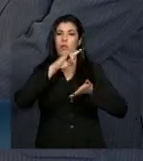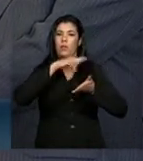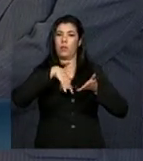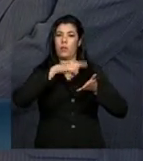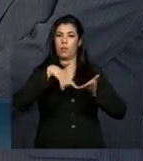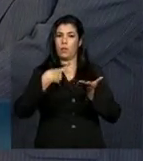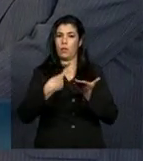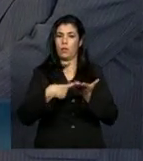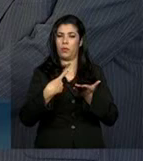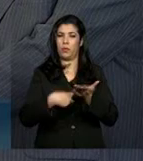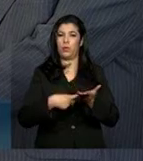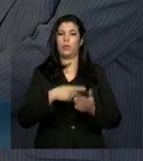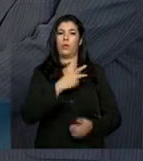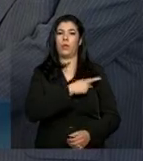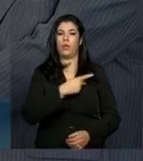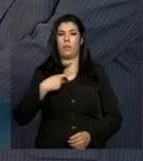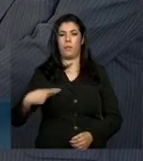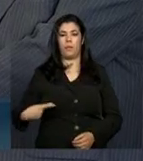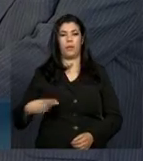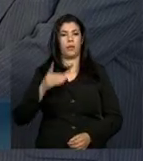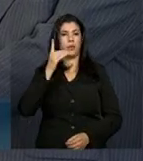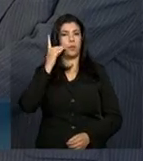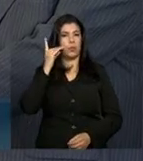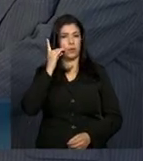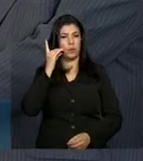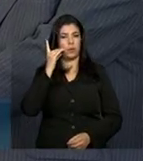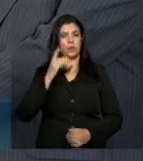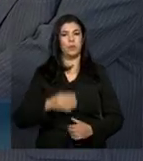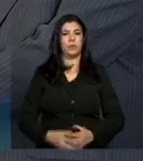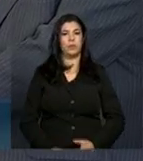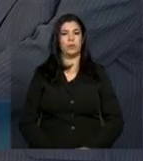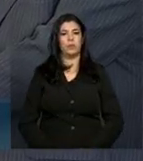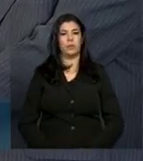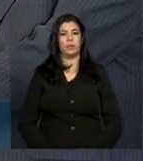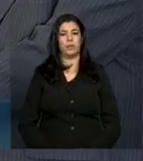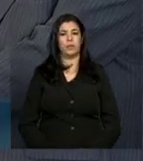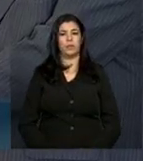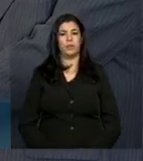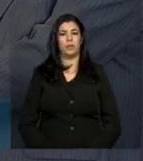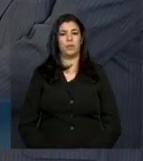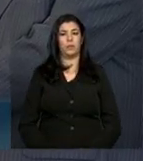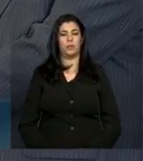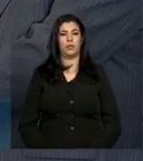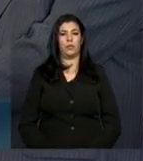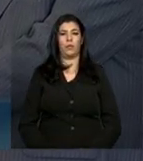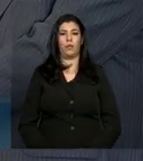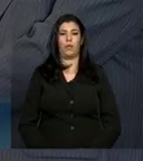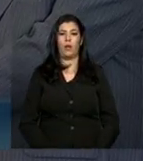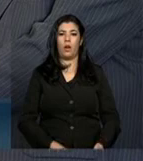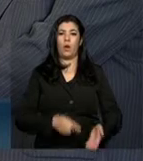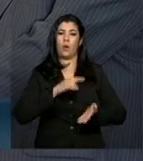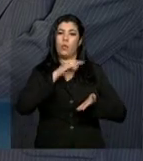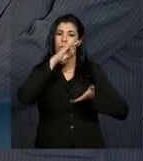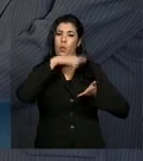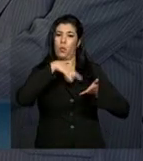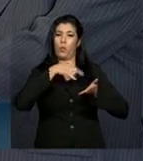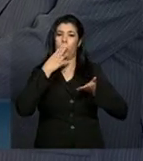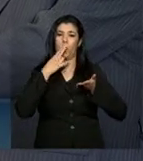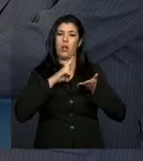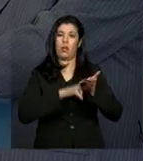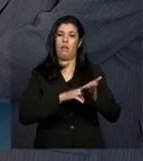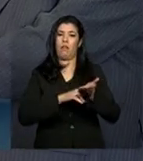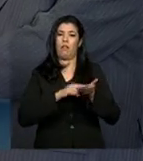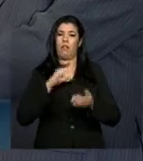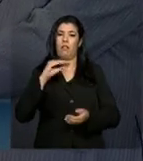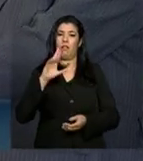credencial à presidenta Dilma Rousseff. A carta credencial é um documento assinado